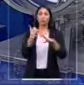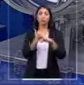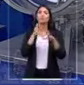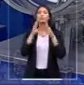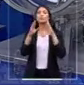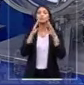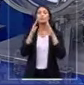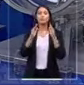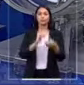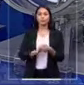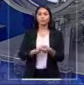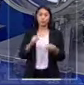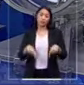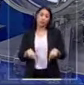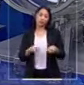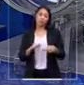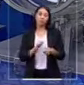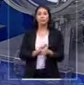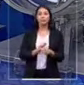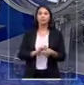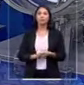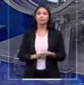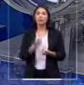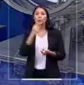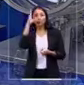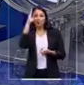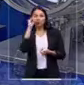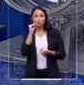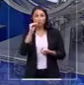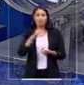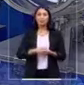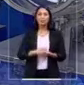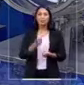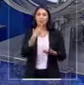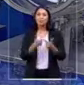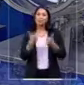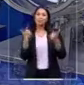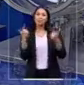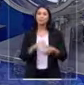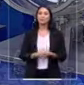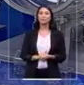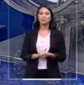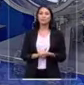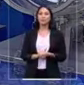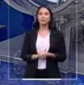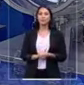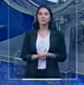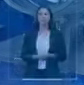Facebook. Eu vou ficando por aqui. Uma boa noite e boa sorte. Música.